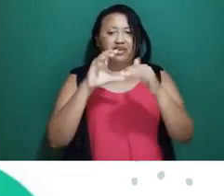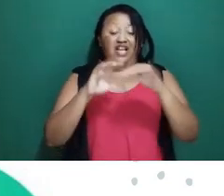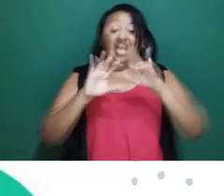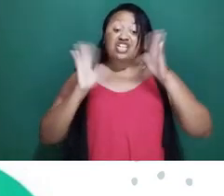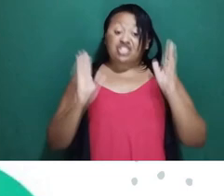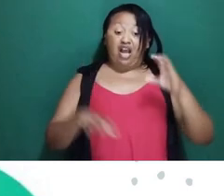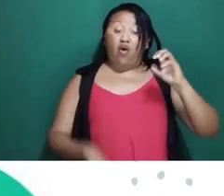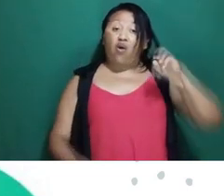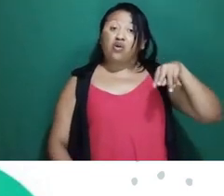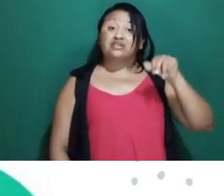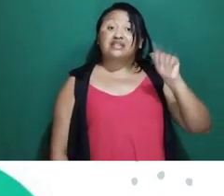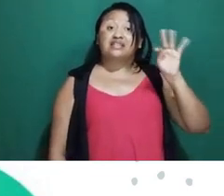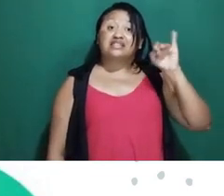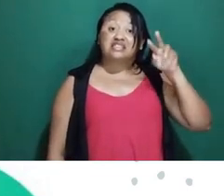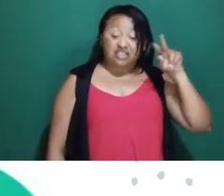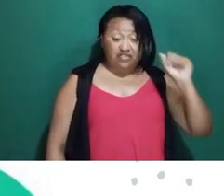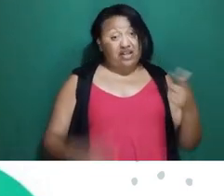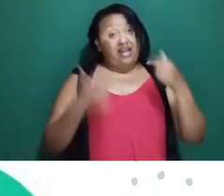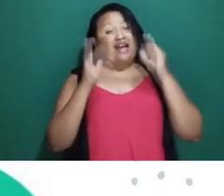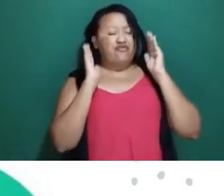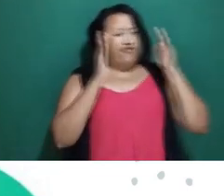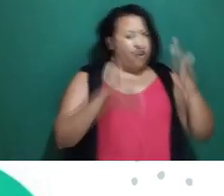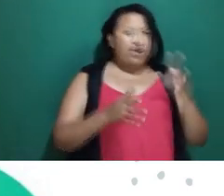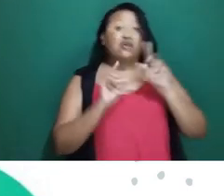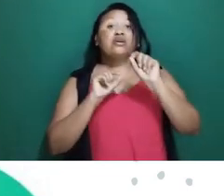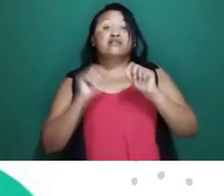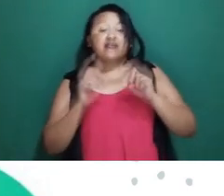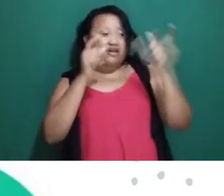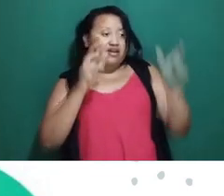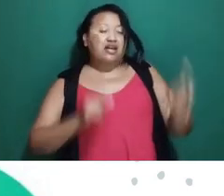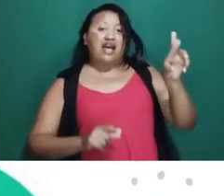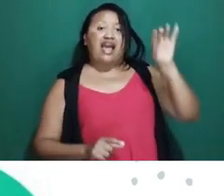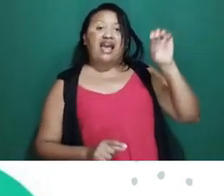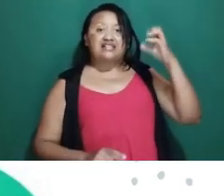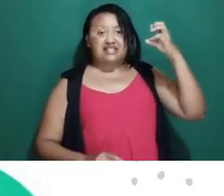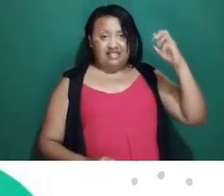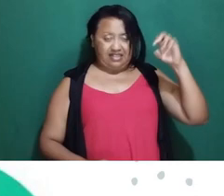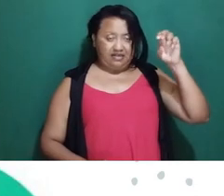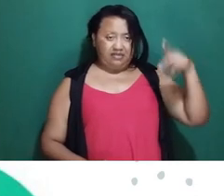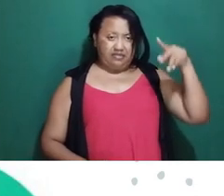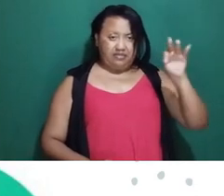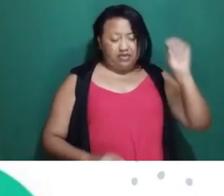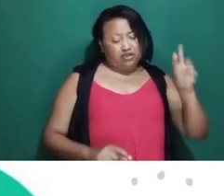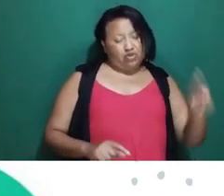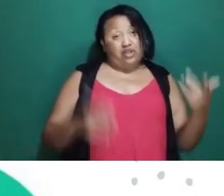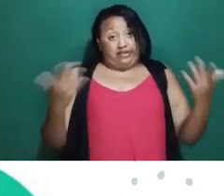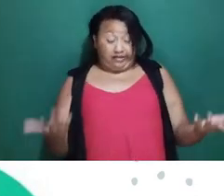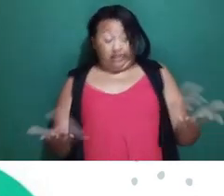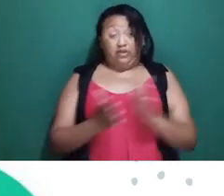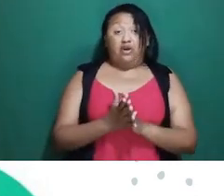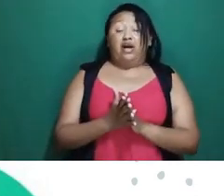conativa ela é centrada no receptor ou seja na função conativa da linguagem